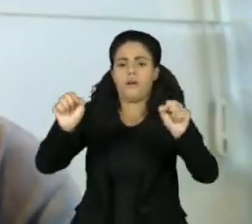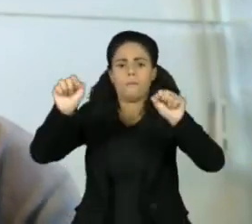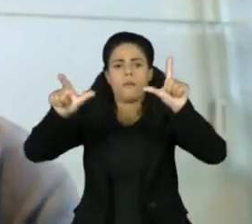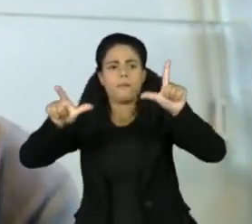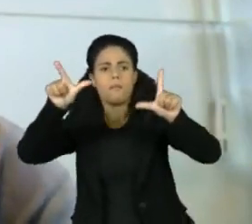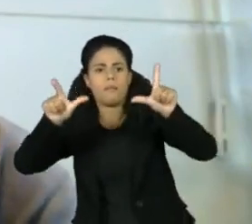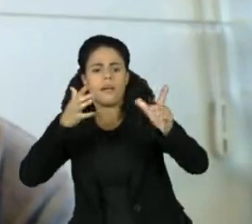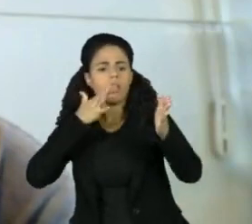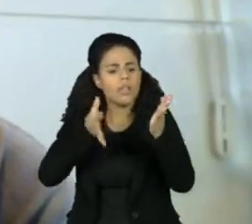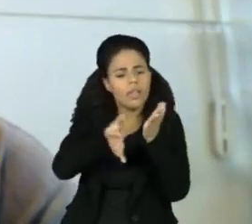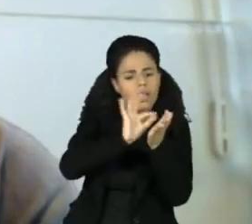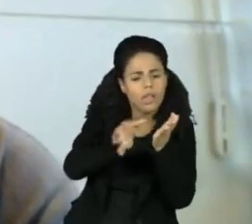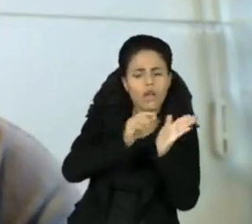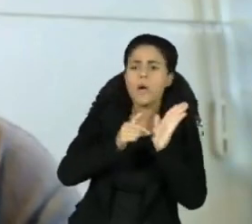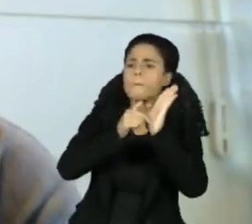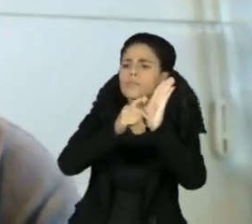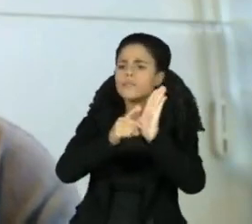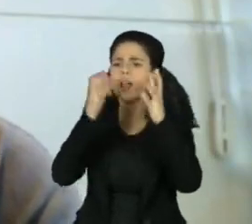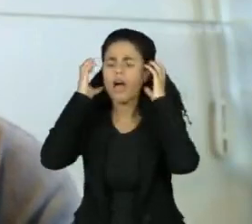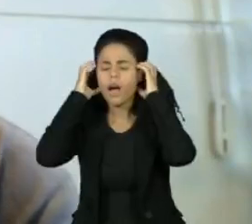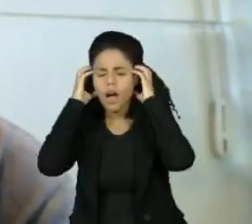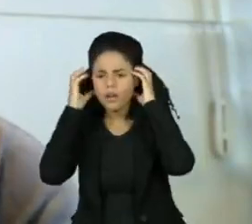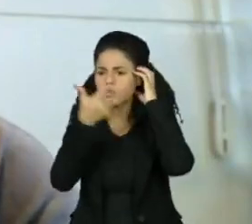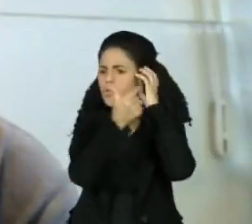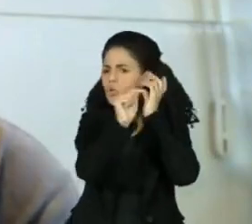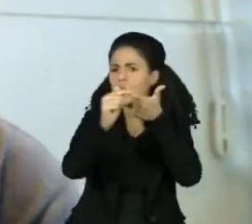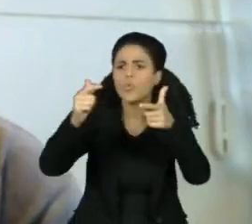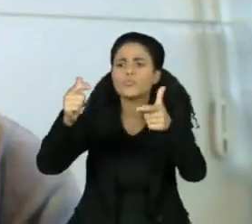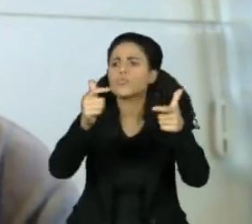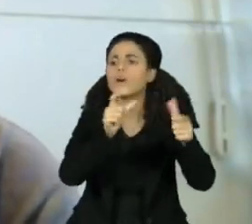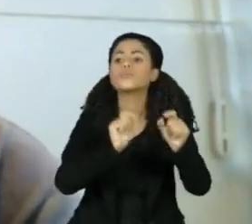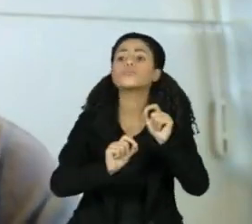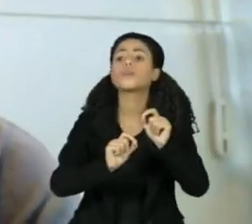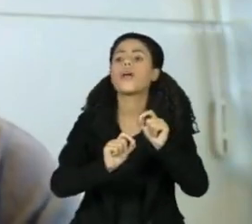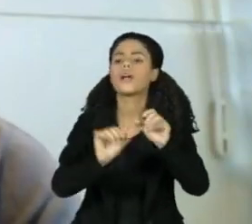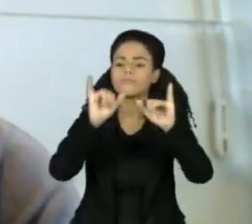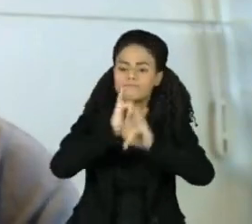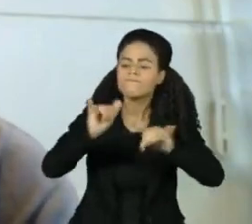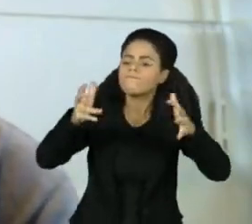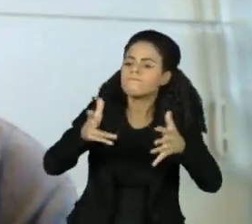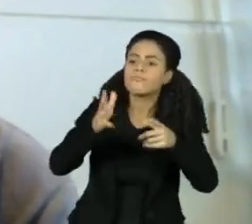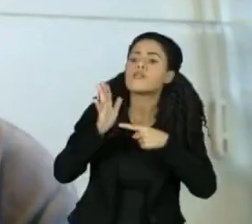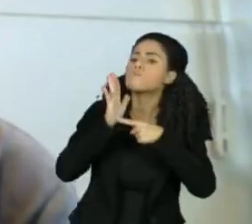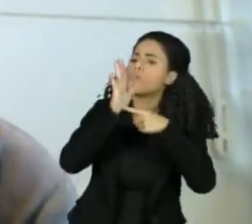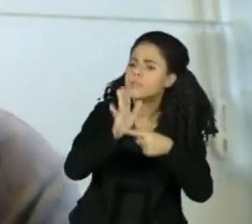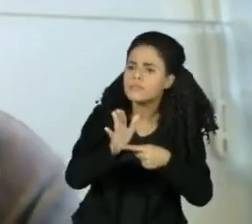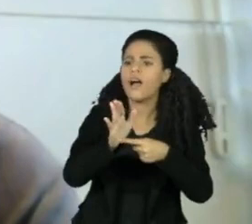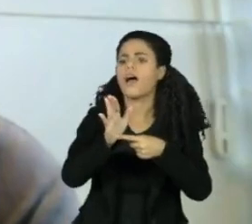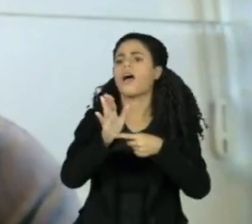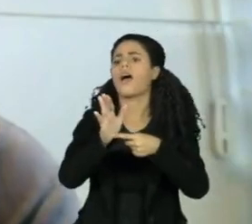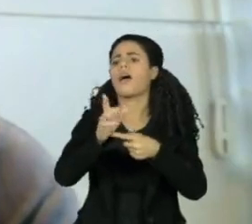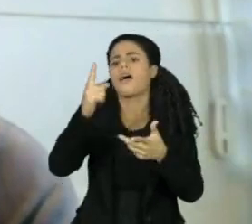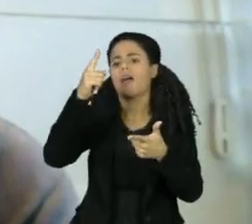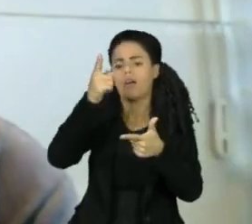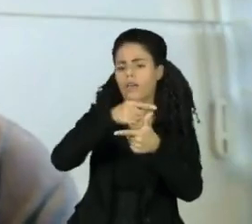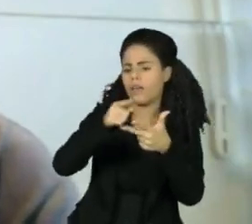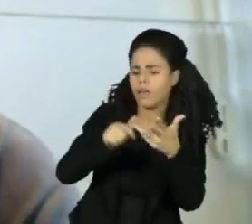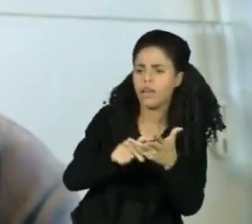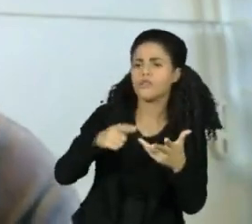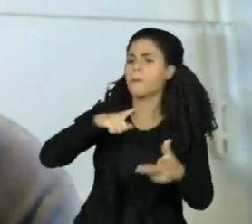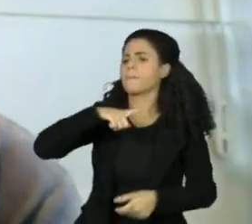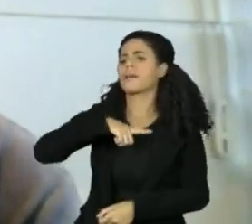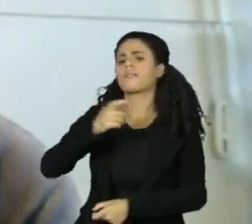massa, né, em televisão, rádio, em outros veículos, não é? A geração nova, os jovens, ela assiste muito